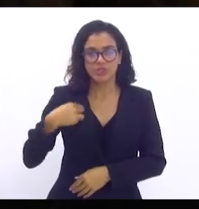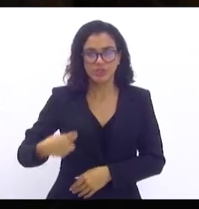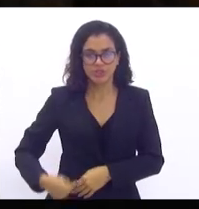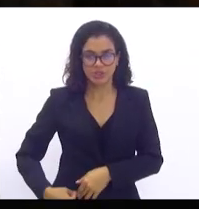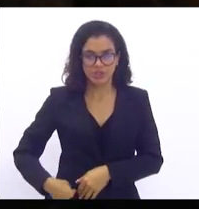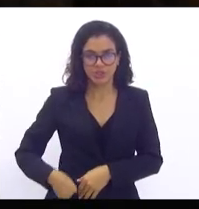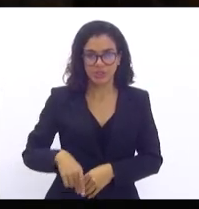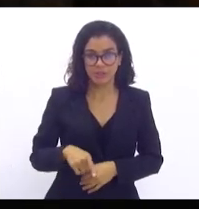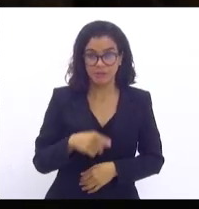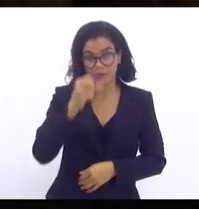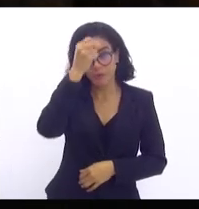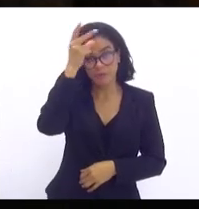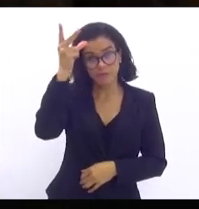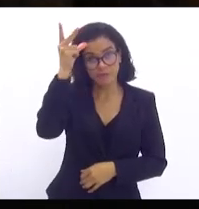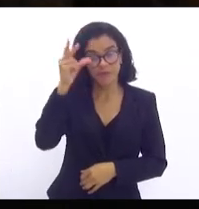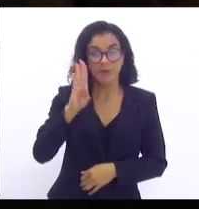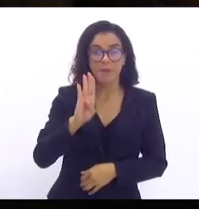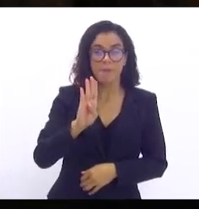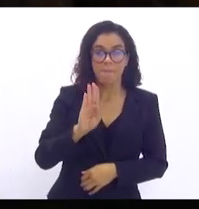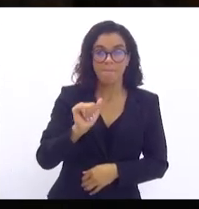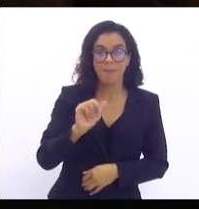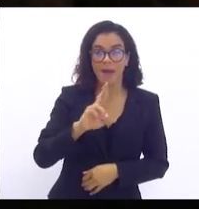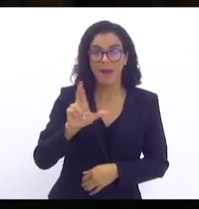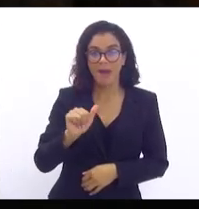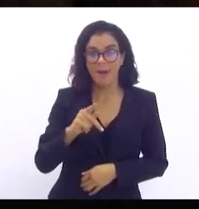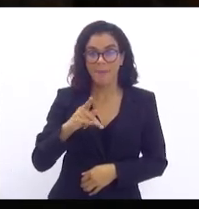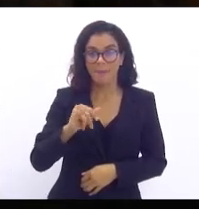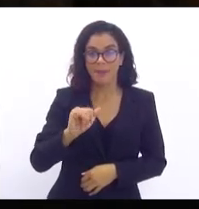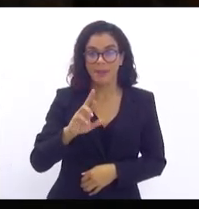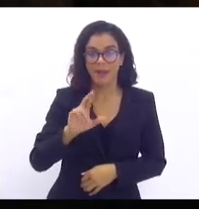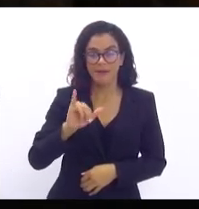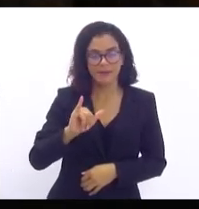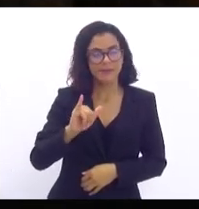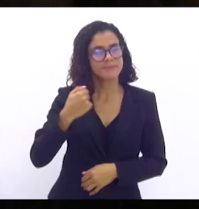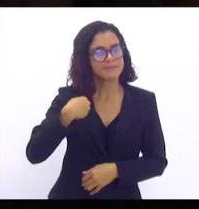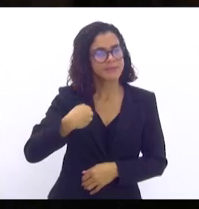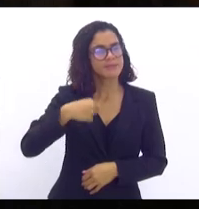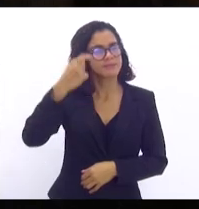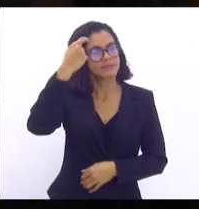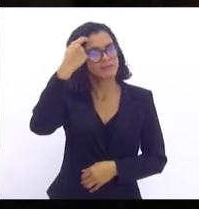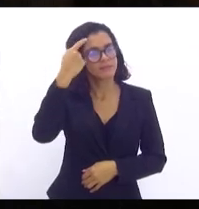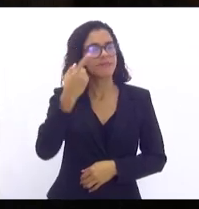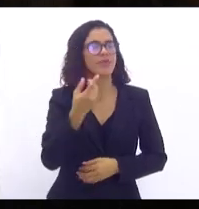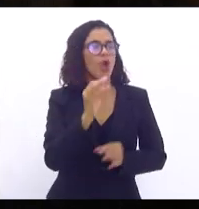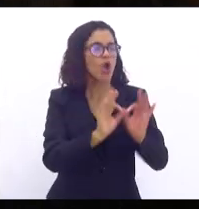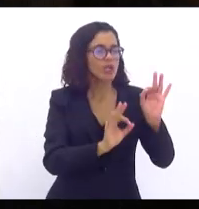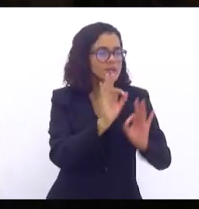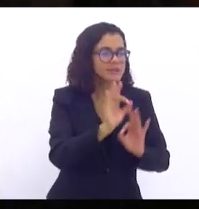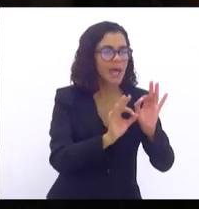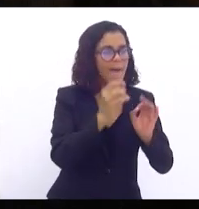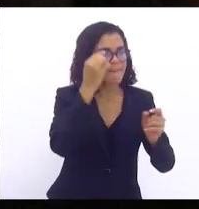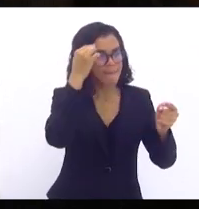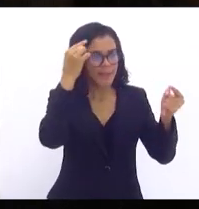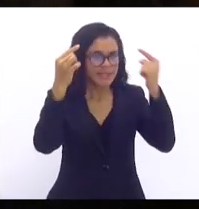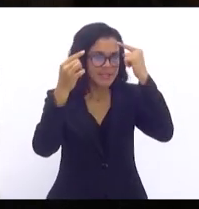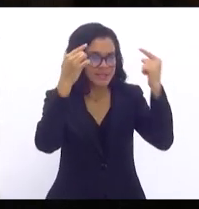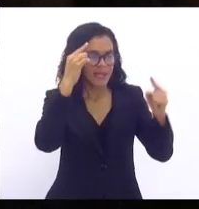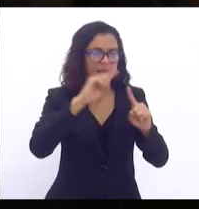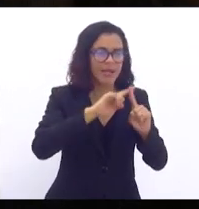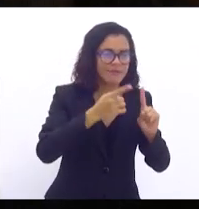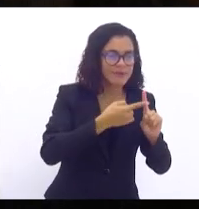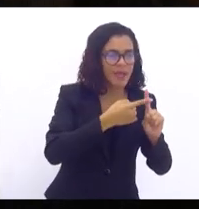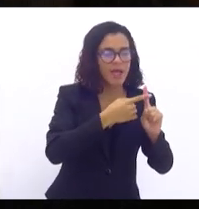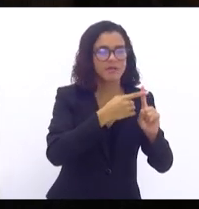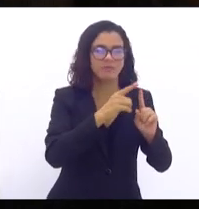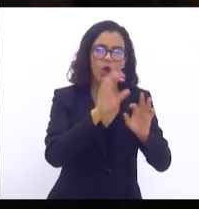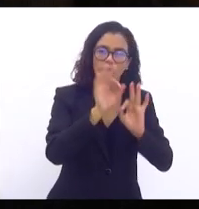Barra do Piraí deveria saber que aqui o planejamento familiar ele não só deva ser feito de fato, mas que não